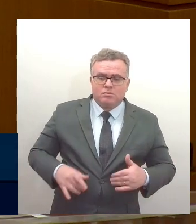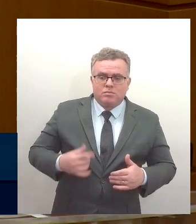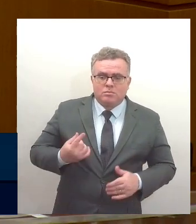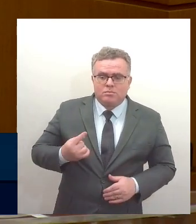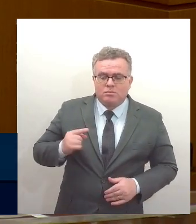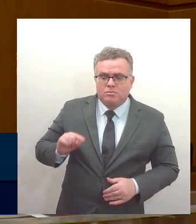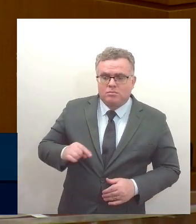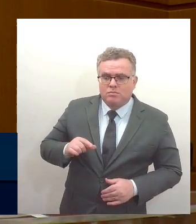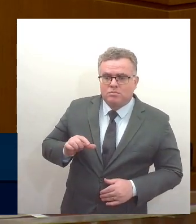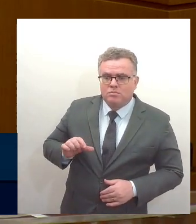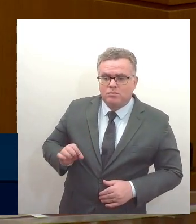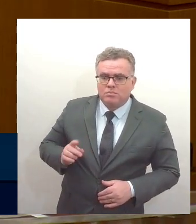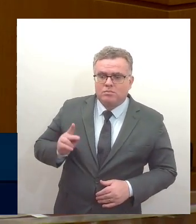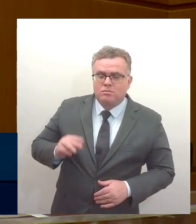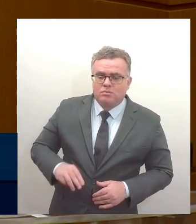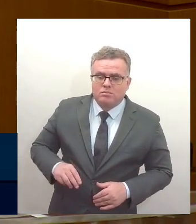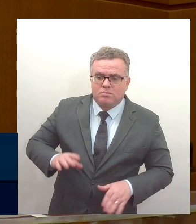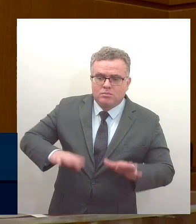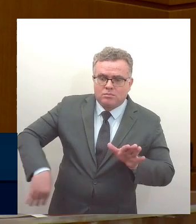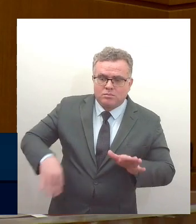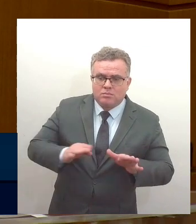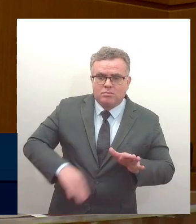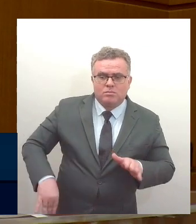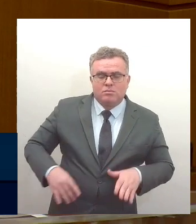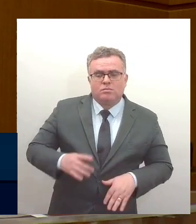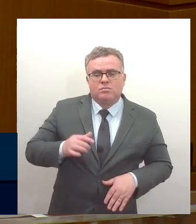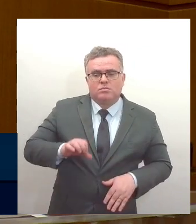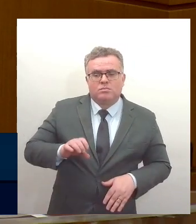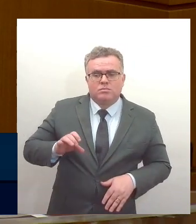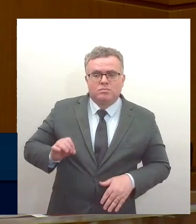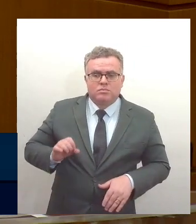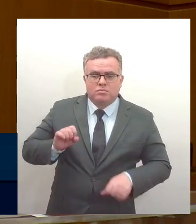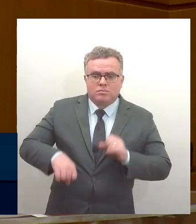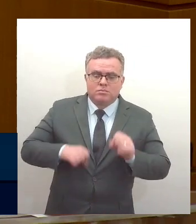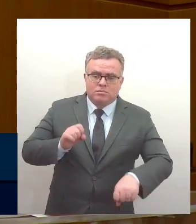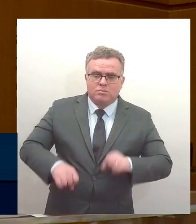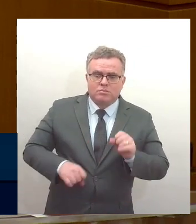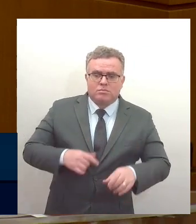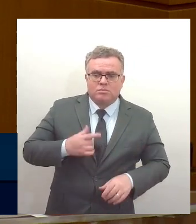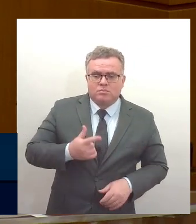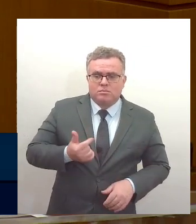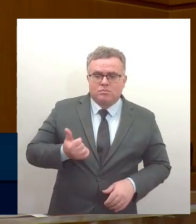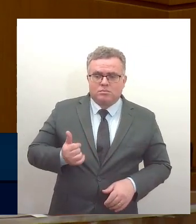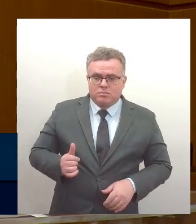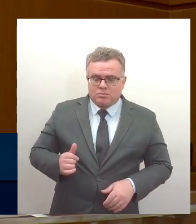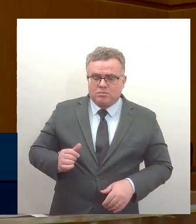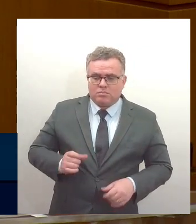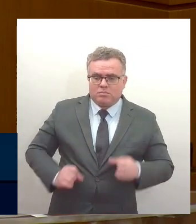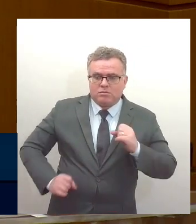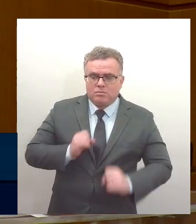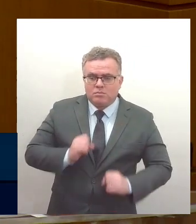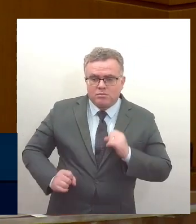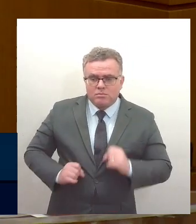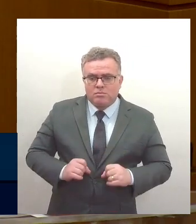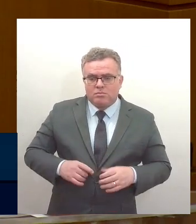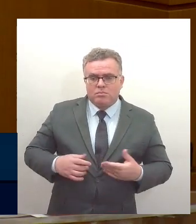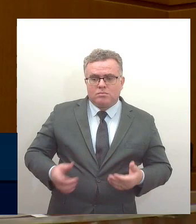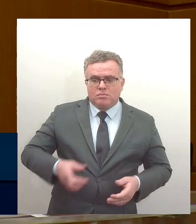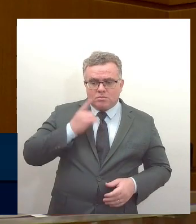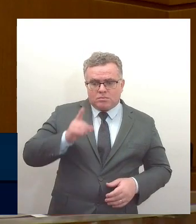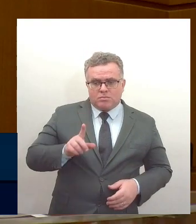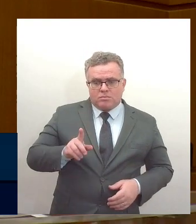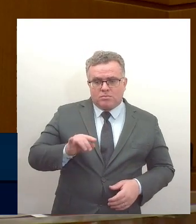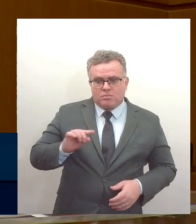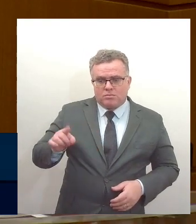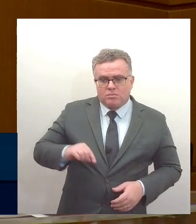90 km de ciclismo e 21 km de corrida. Deputado Luizão, já pode começar a se aquecer, viu? A prova terá